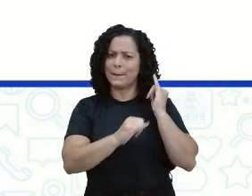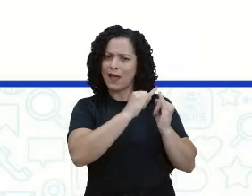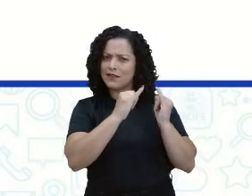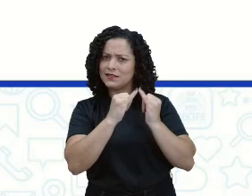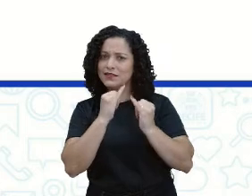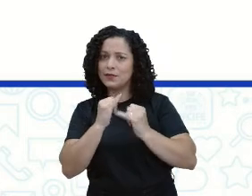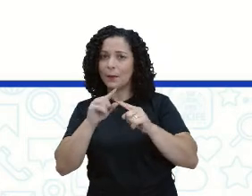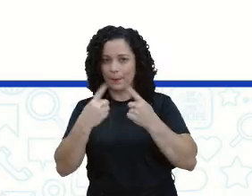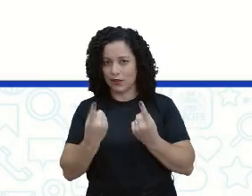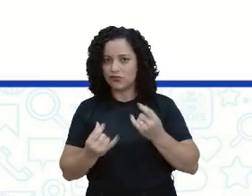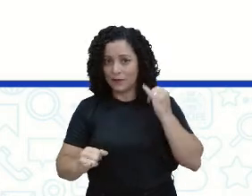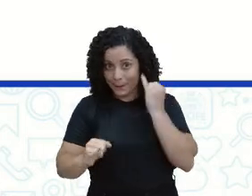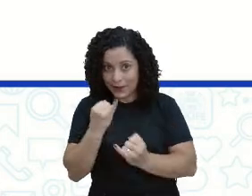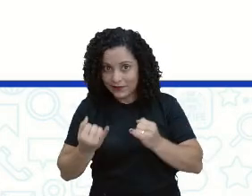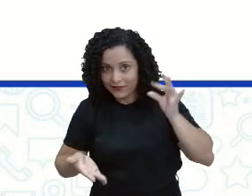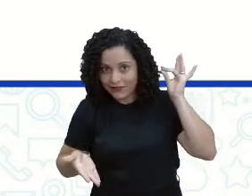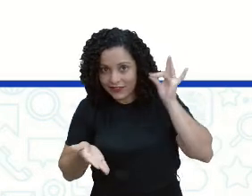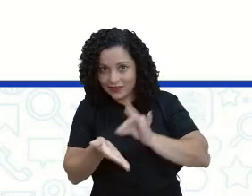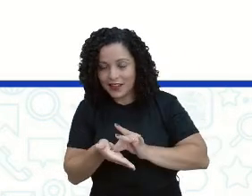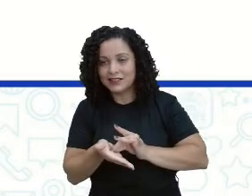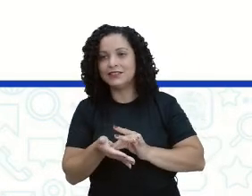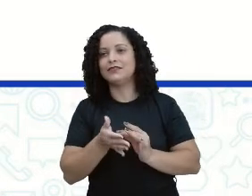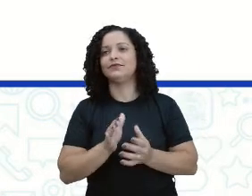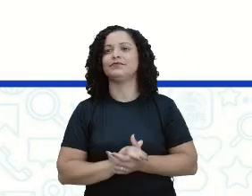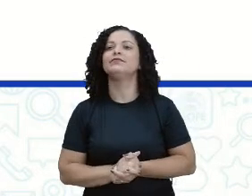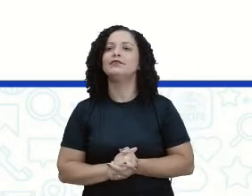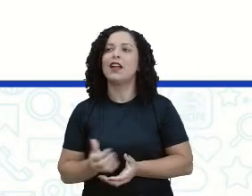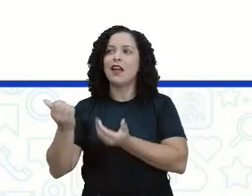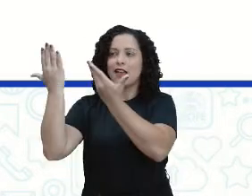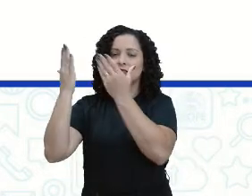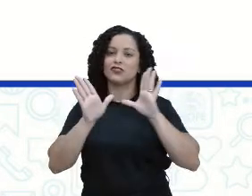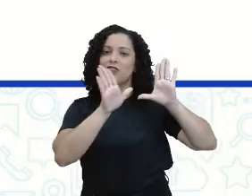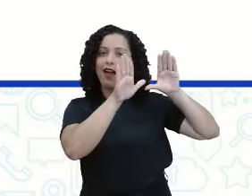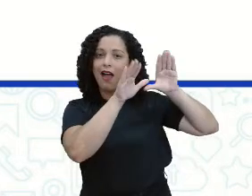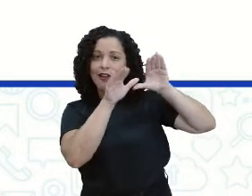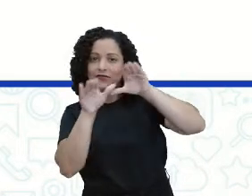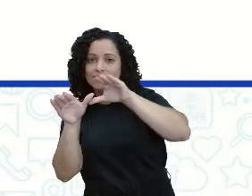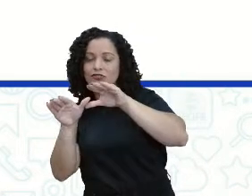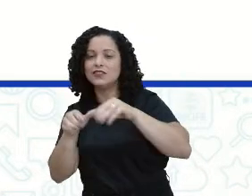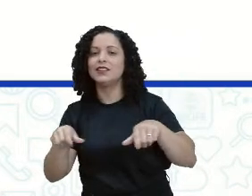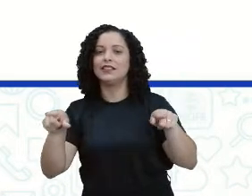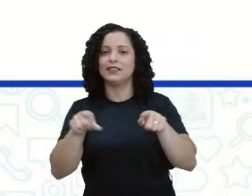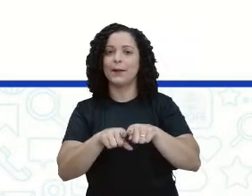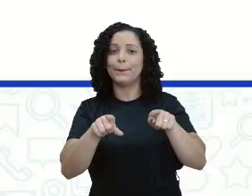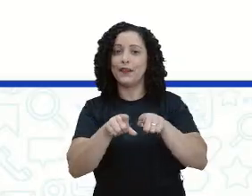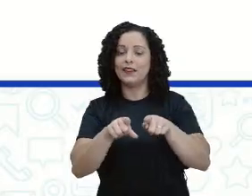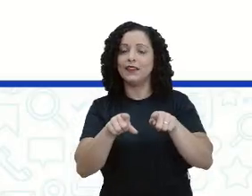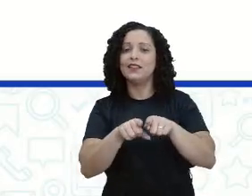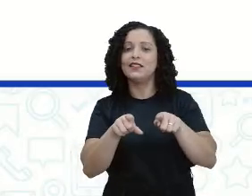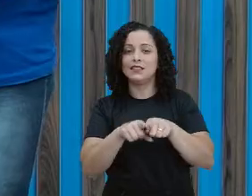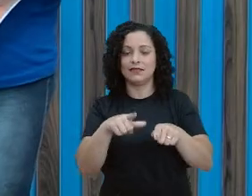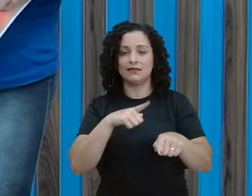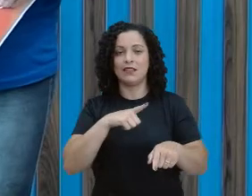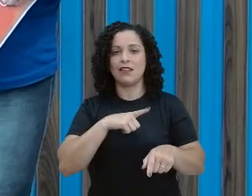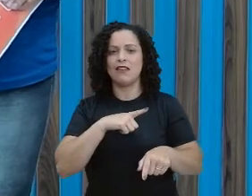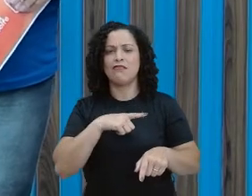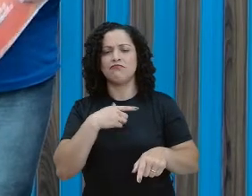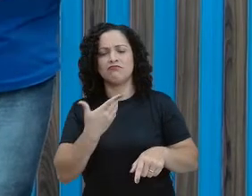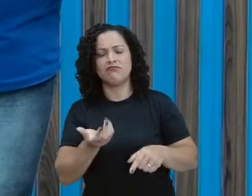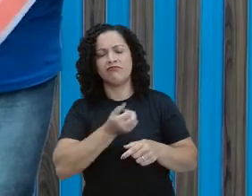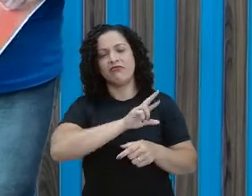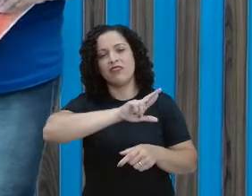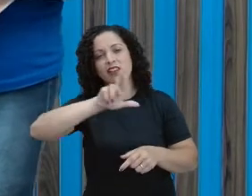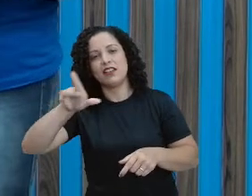que são semelhantes mesmo? Essas aves também, não é? São muito citadas em livros, não só